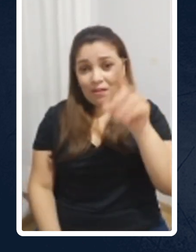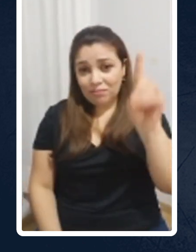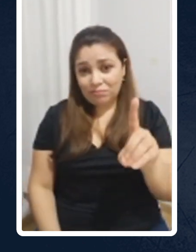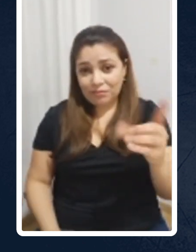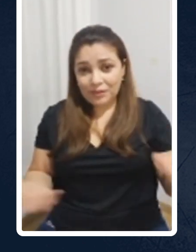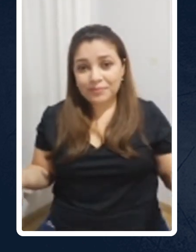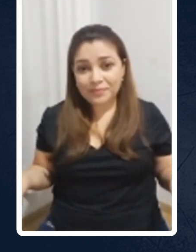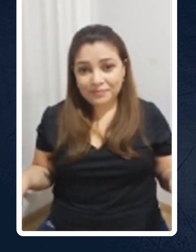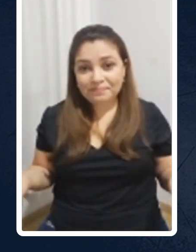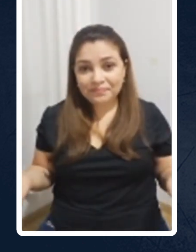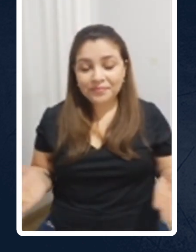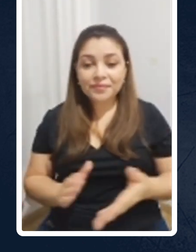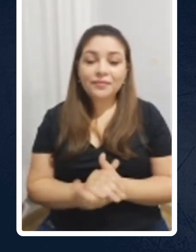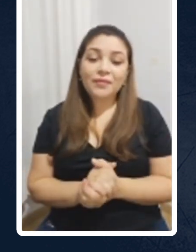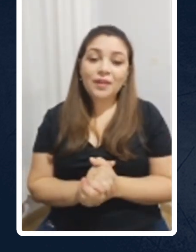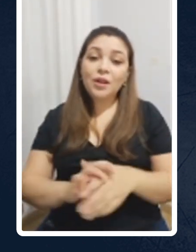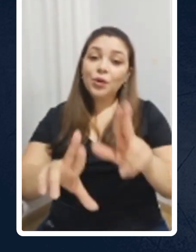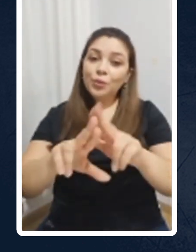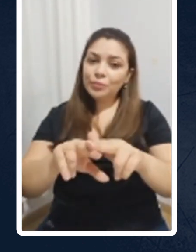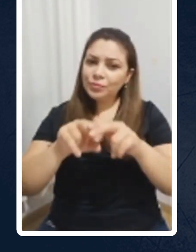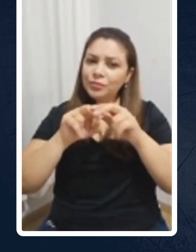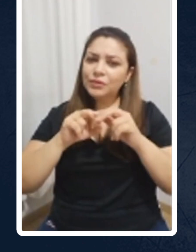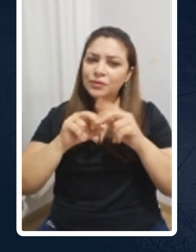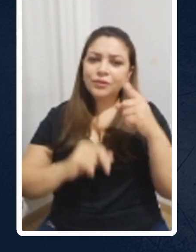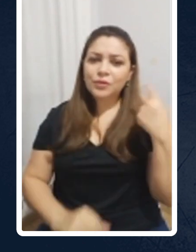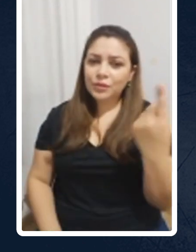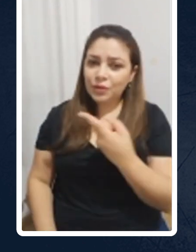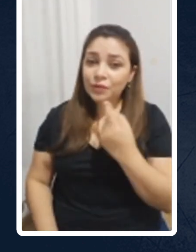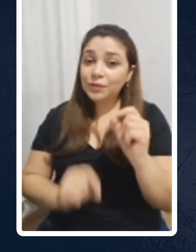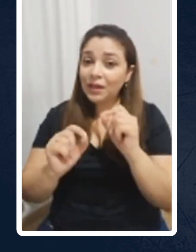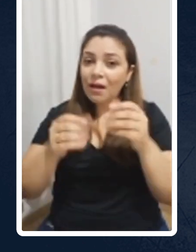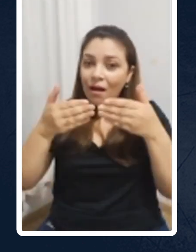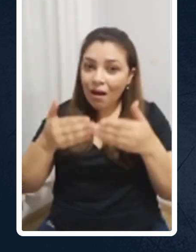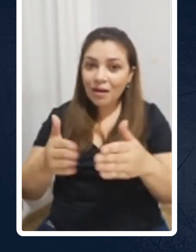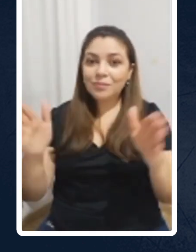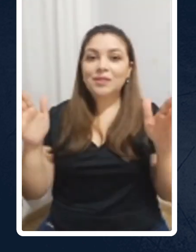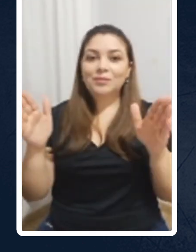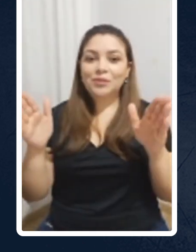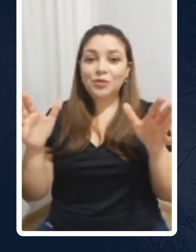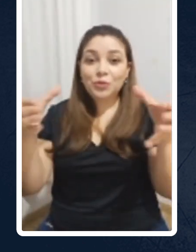Então, nós abrimos no Rio Grande do Sul a APADA RS.